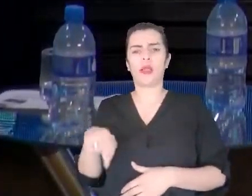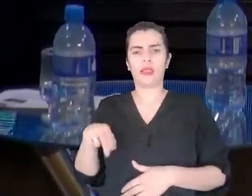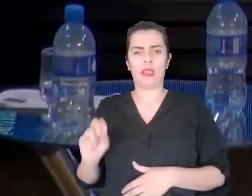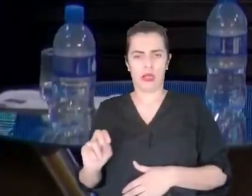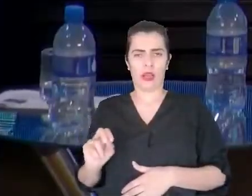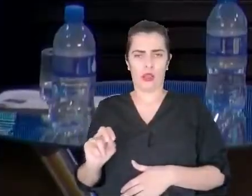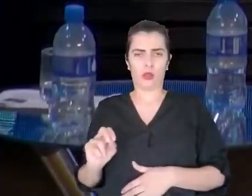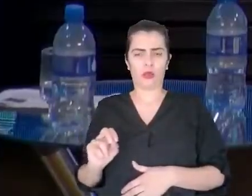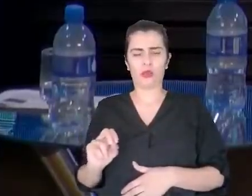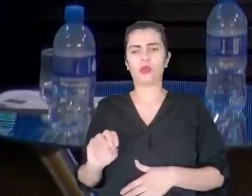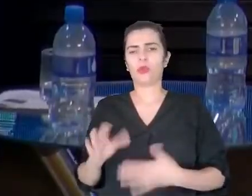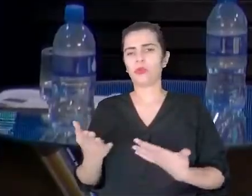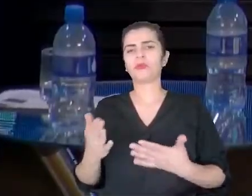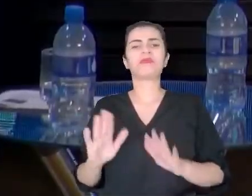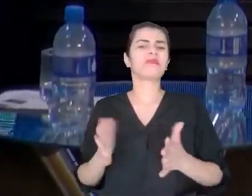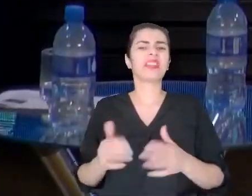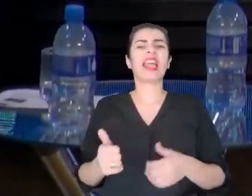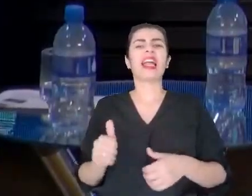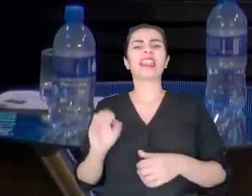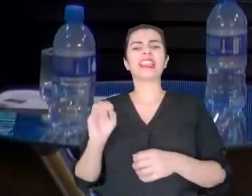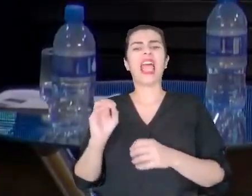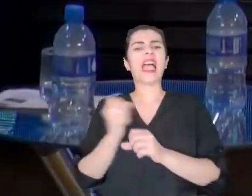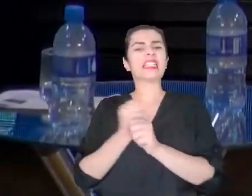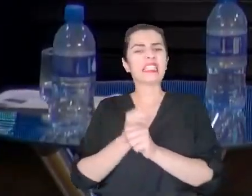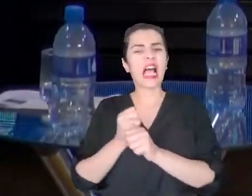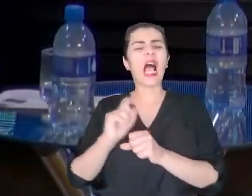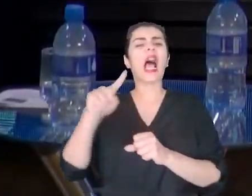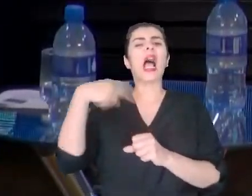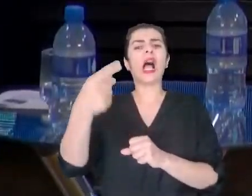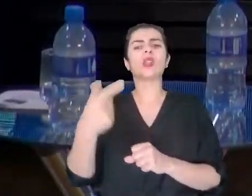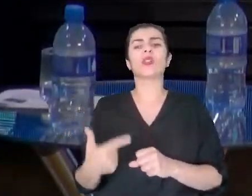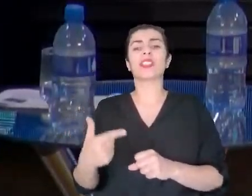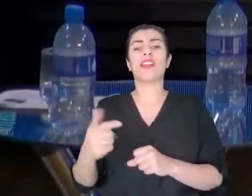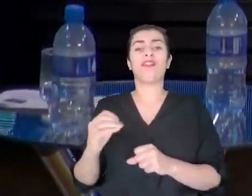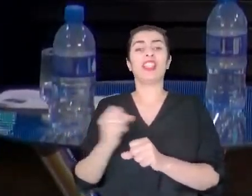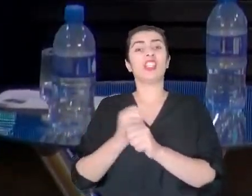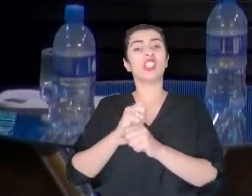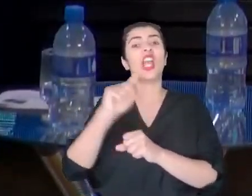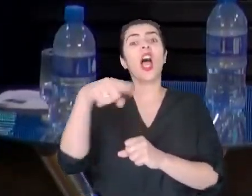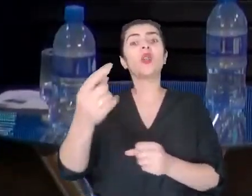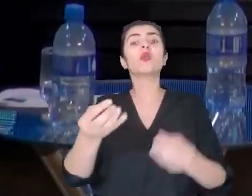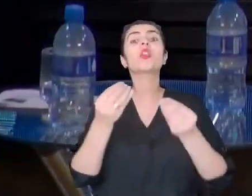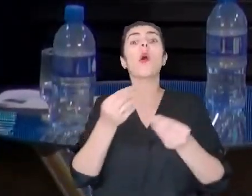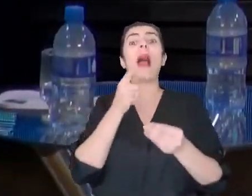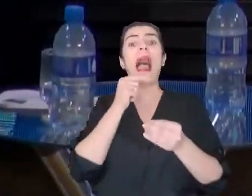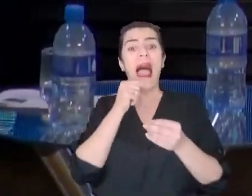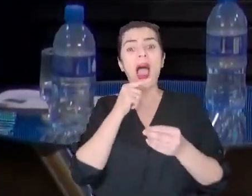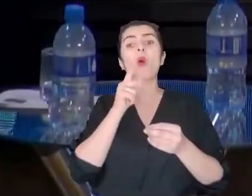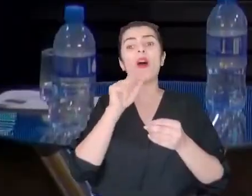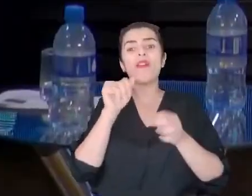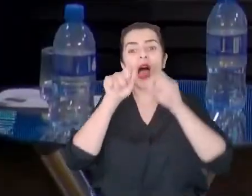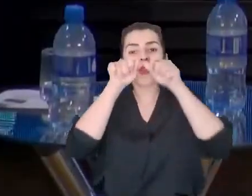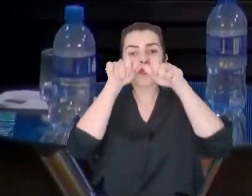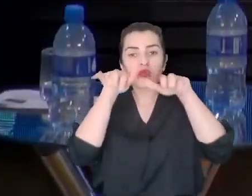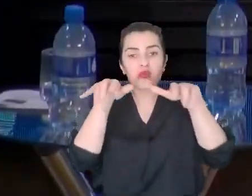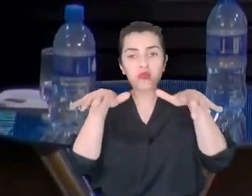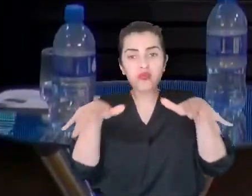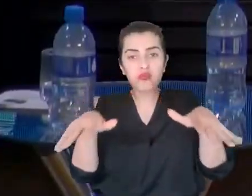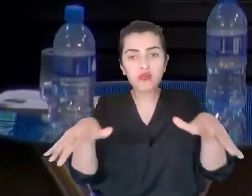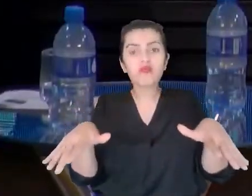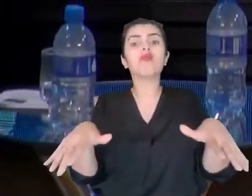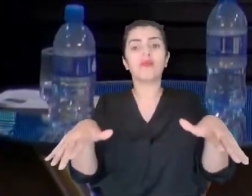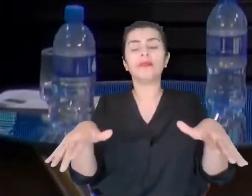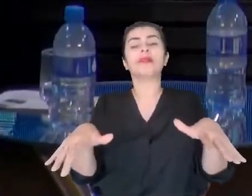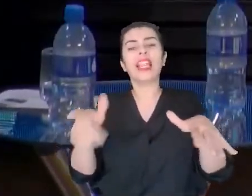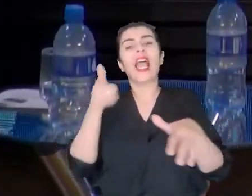em 10, 20 anos, se realmente a água vai percolar e chegar a encontrar esses drenos,